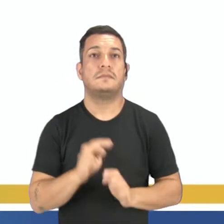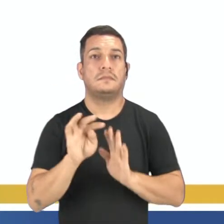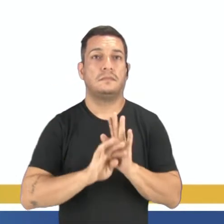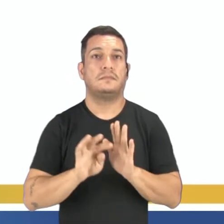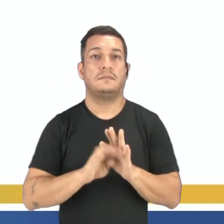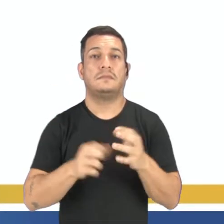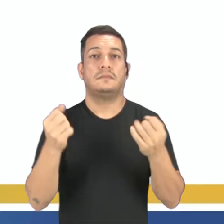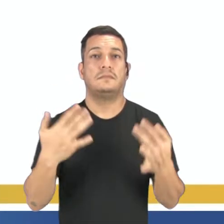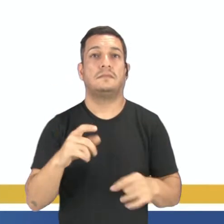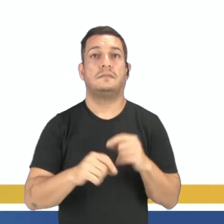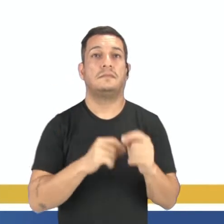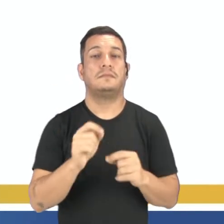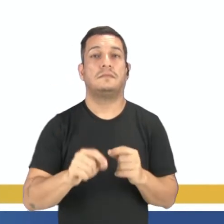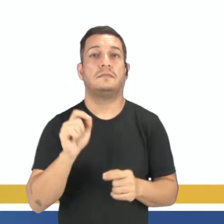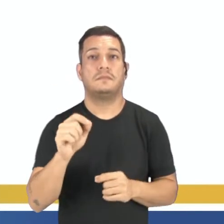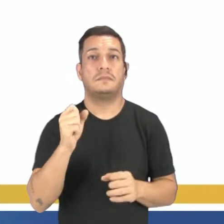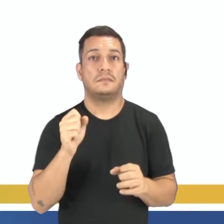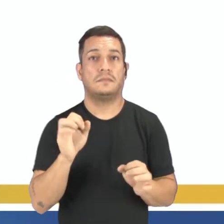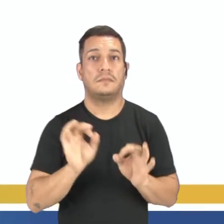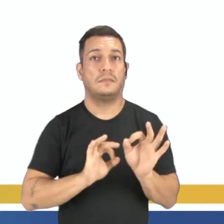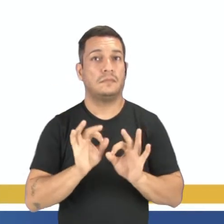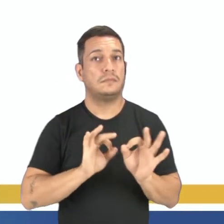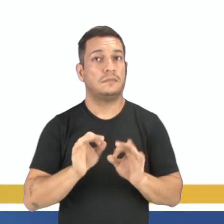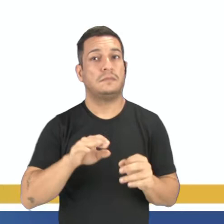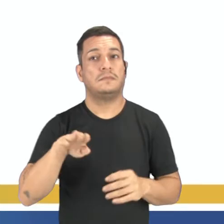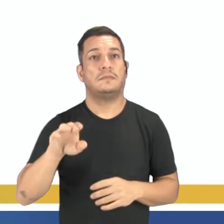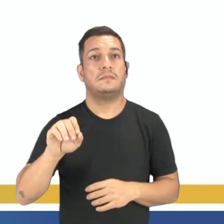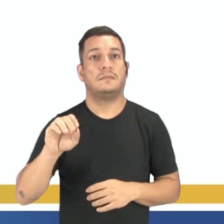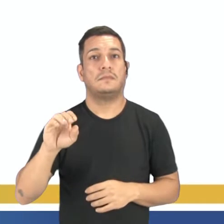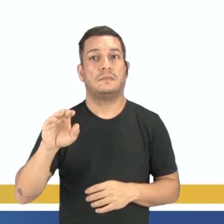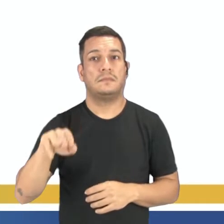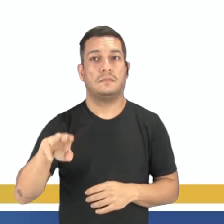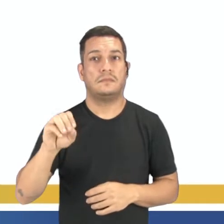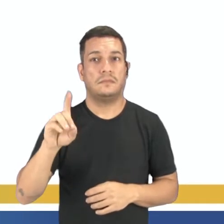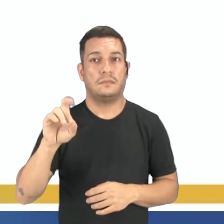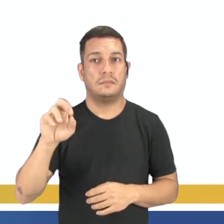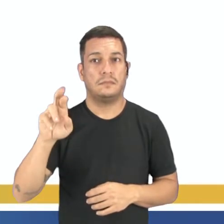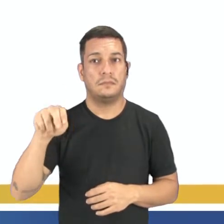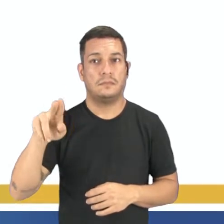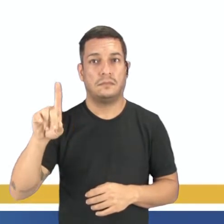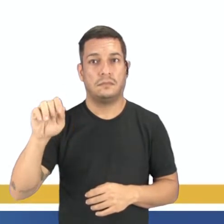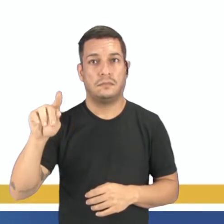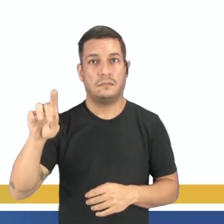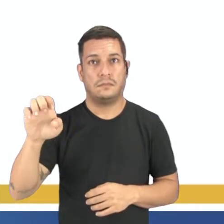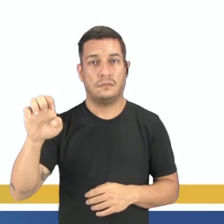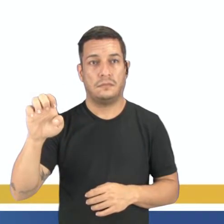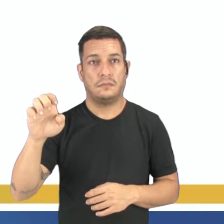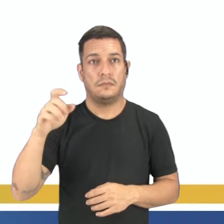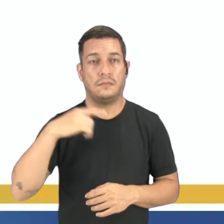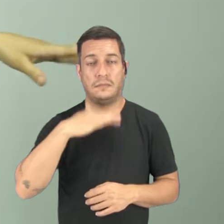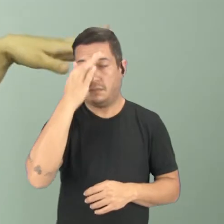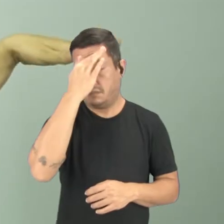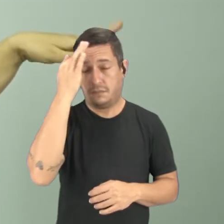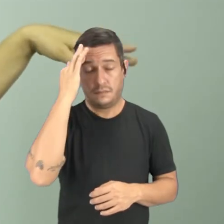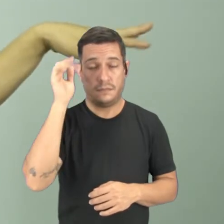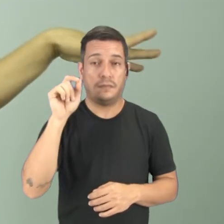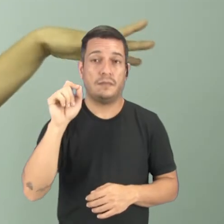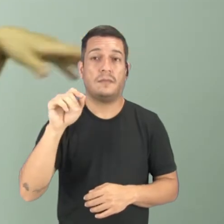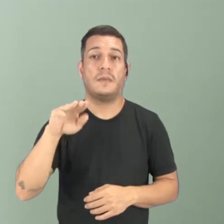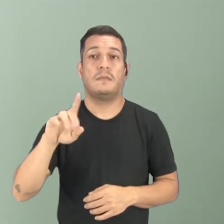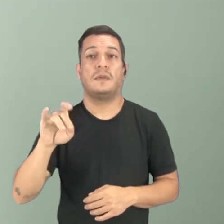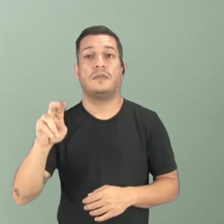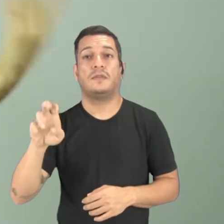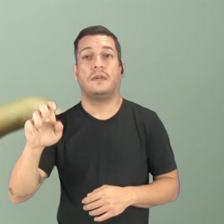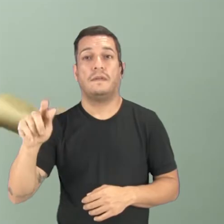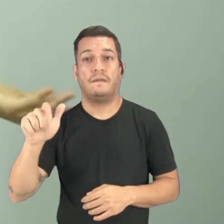textos abordam questionamento, a construção da modernidade. O que eu sei de modernidade? Gente, se a filosofia medieval era baseada na